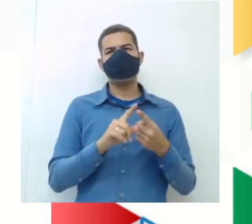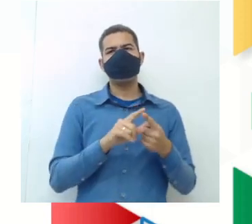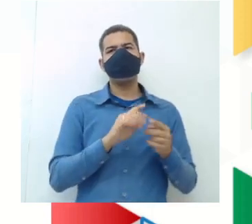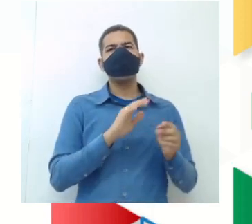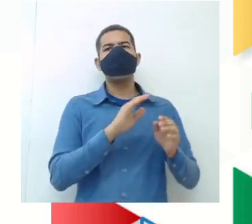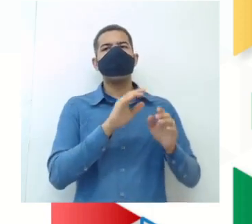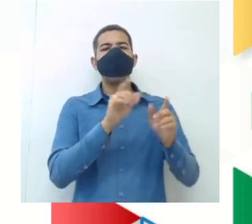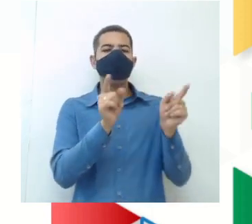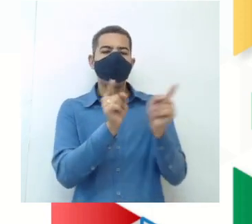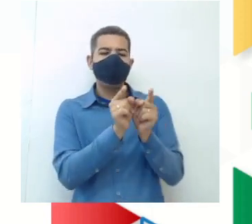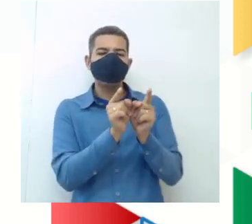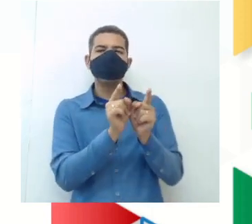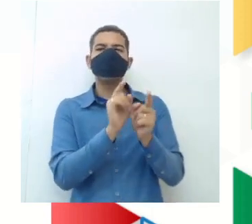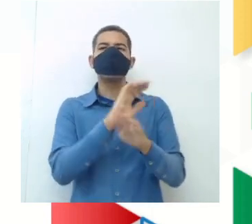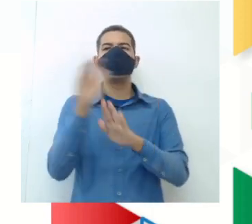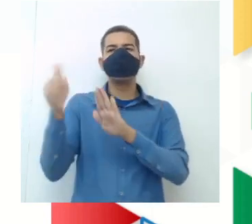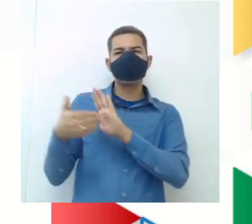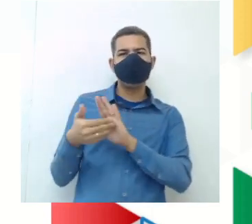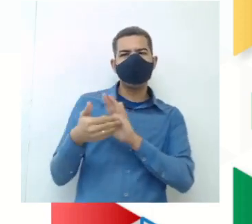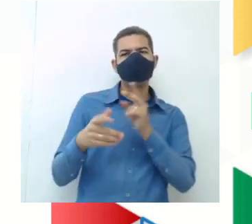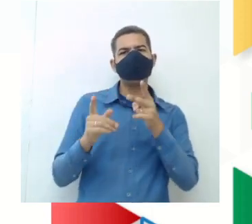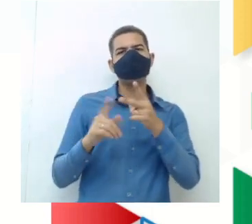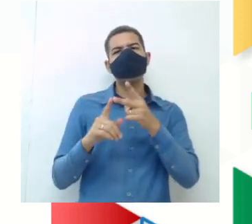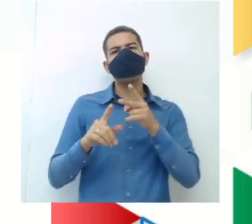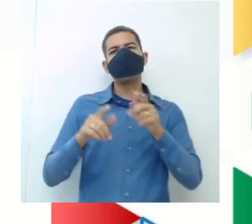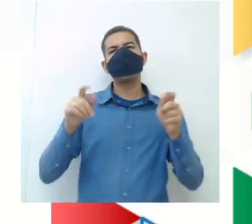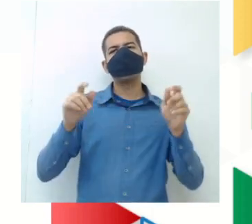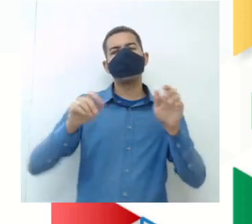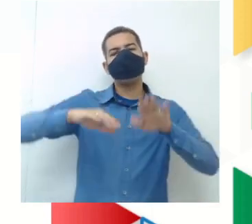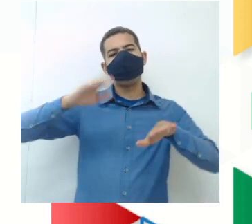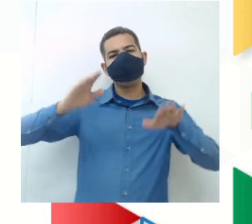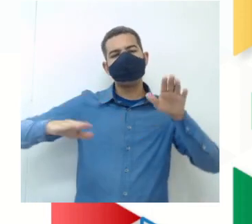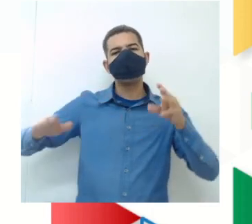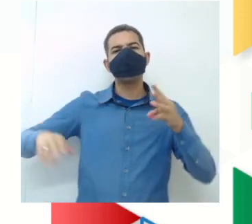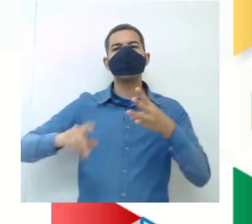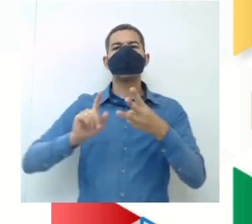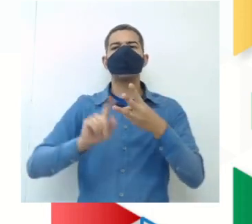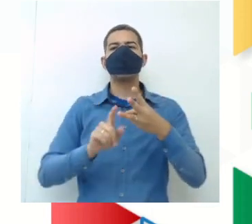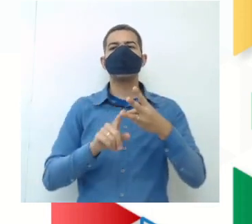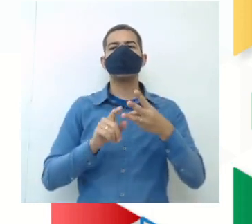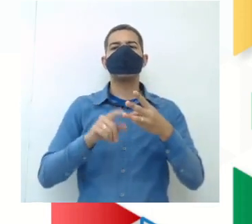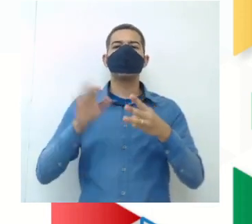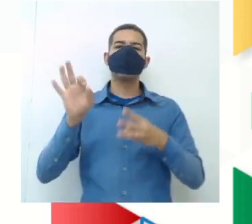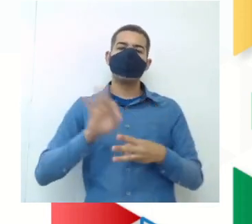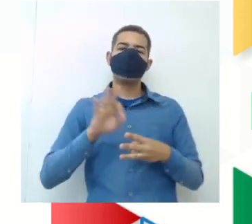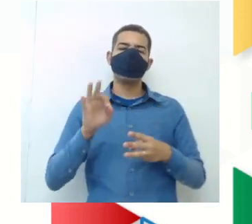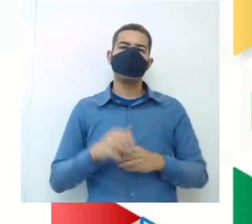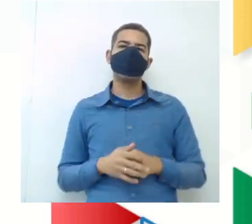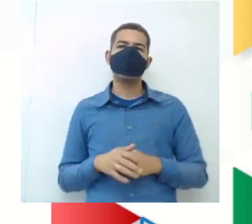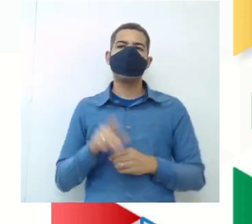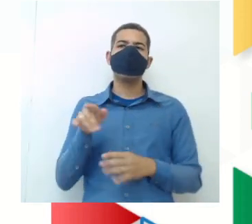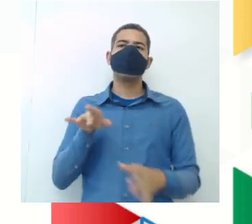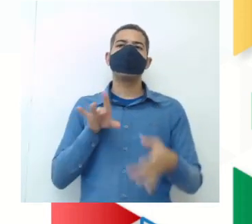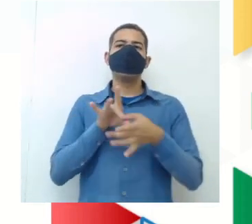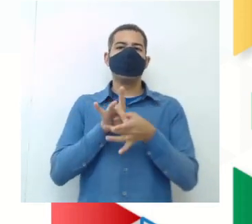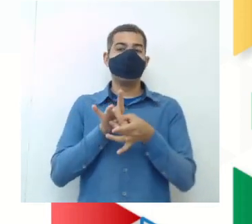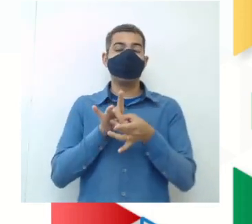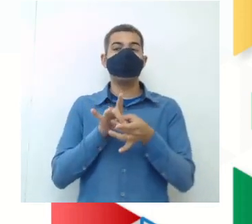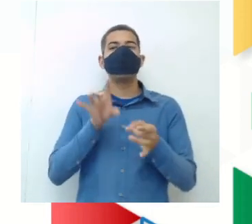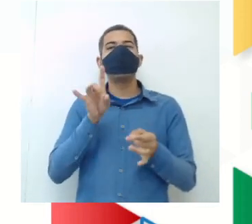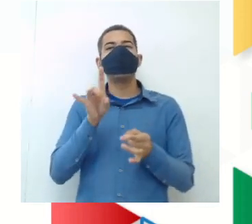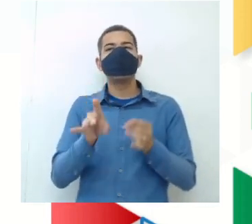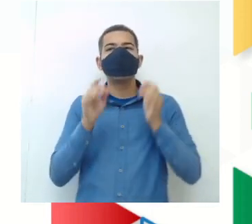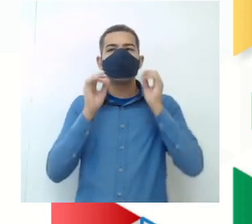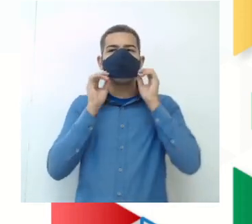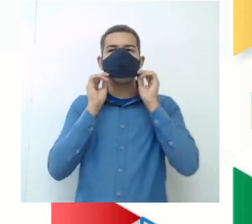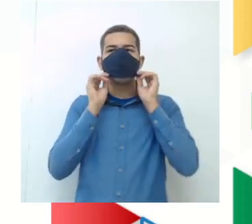probabilidade, agora a gente vai para porcentagem. Qual é a vantagem de trabalhar com porcentagem? É que porcentagem está ligado não só